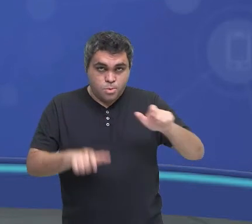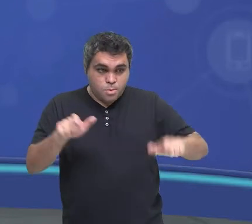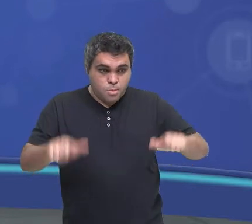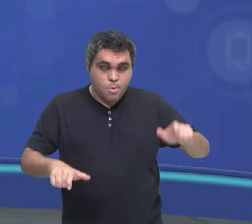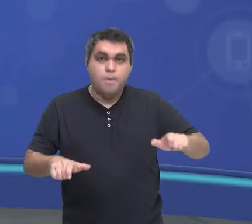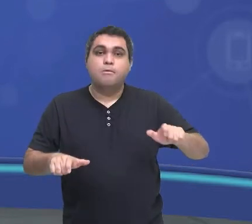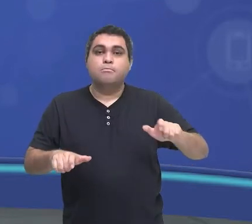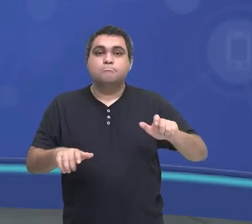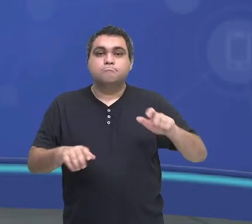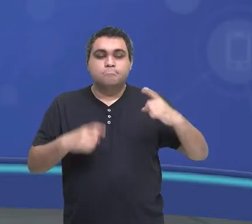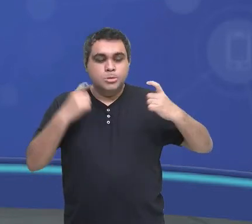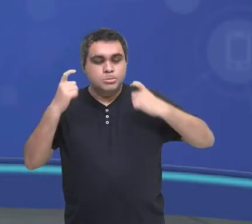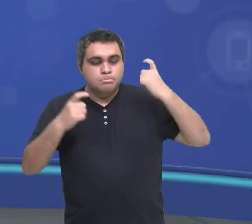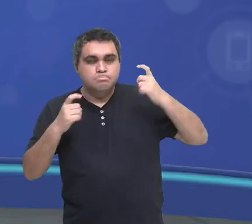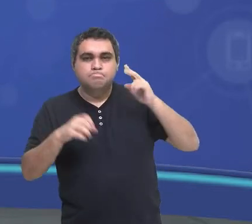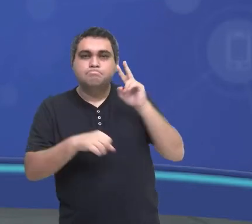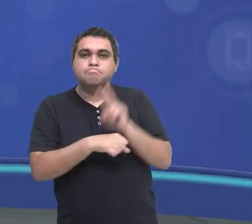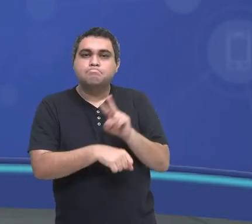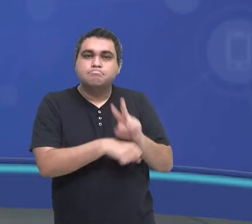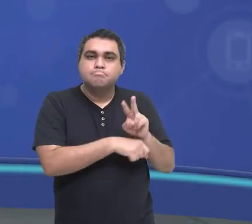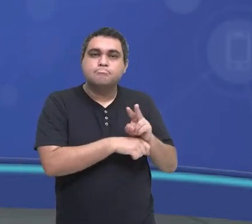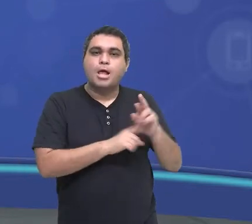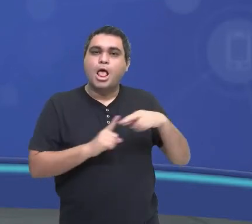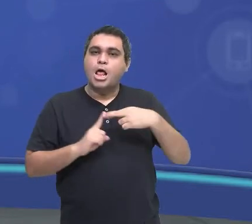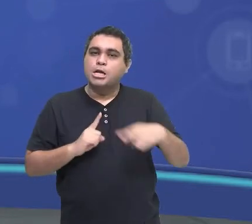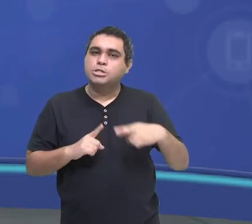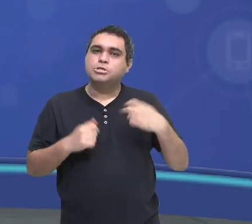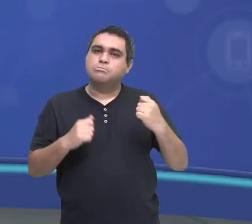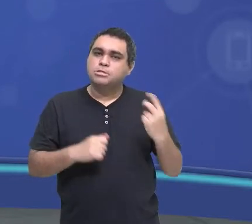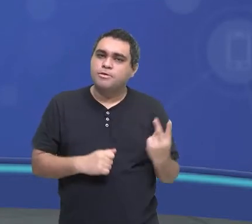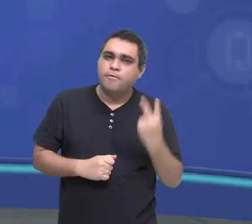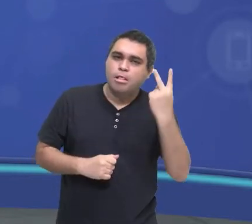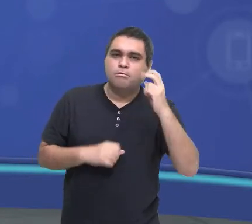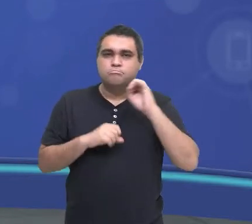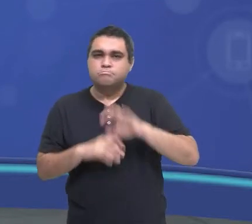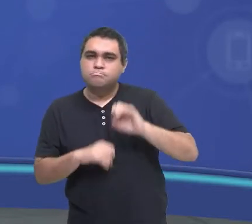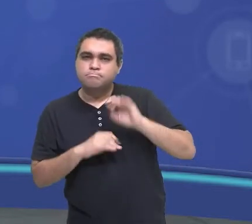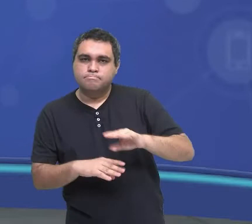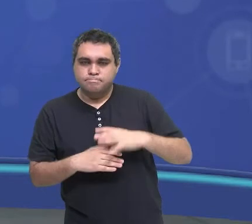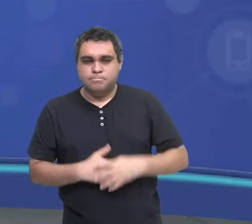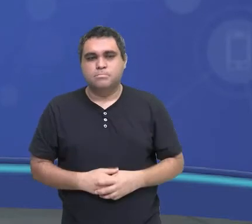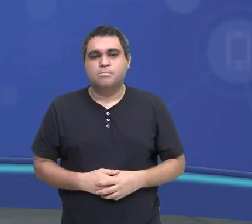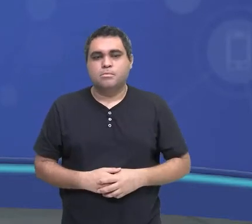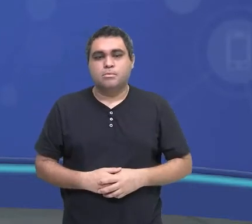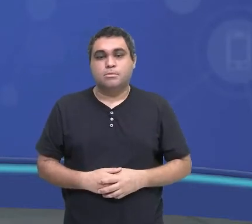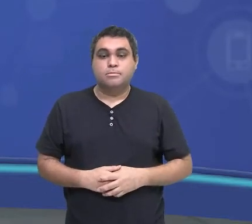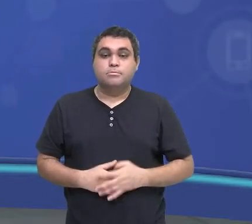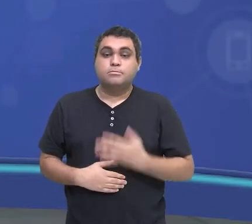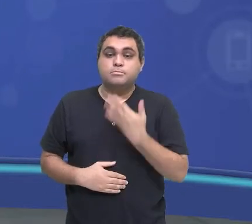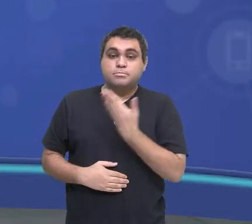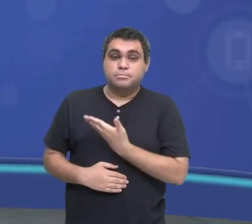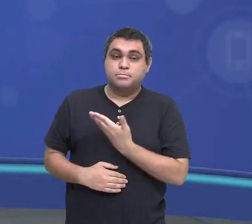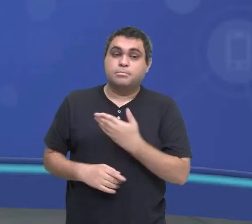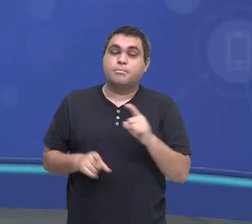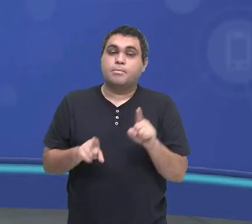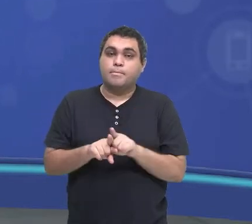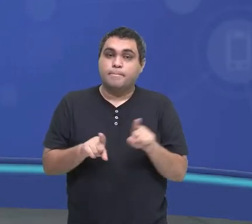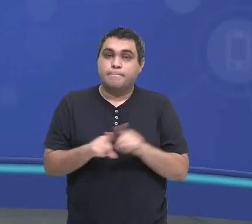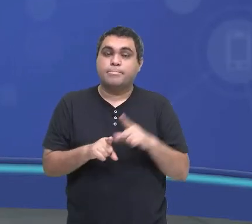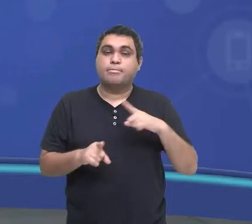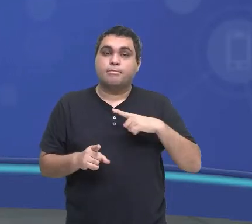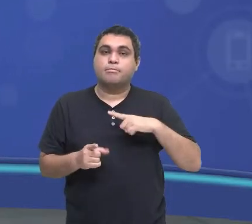religião. Muito bem, essas são características dele. O que mais que nós temos aí? Temos mais informações? Temos. A obra de Gil Vicente